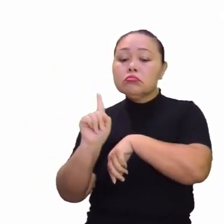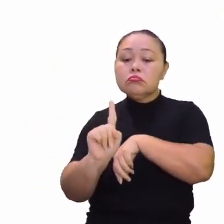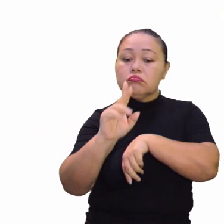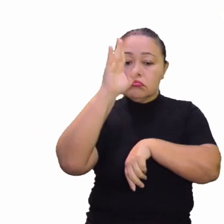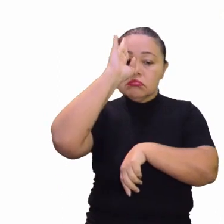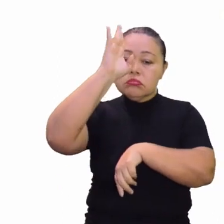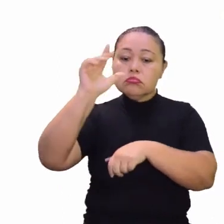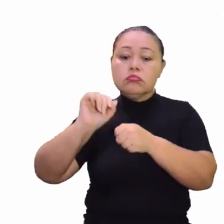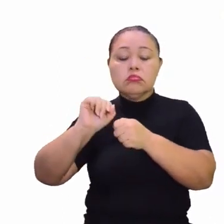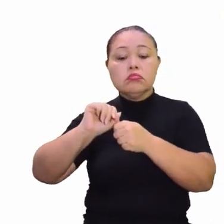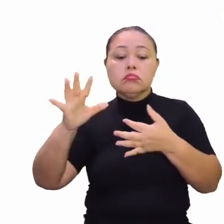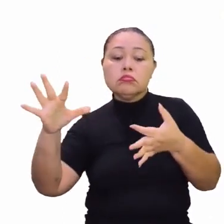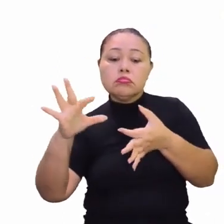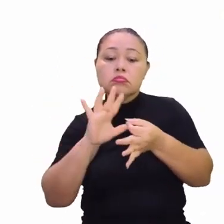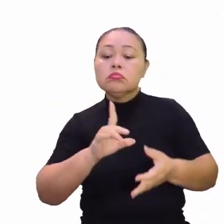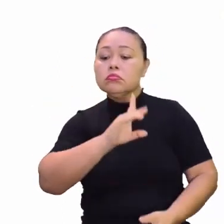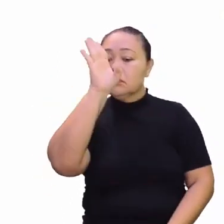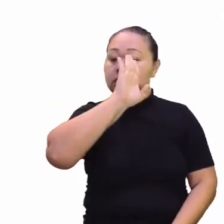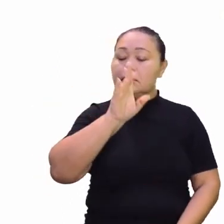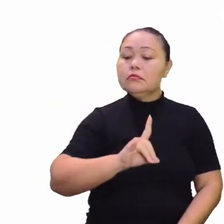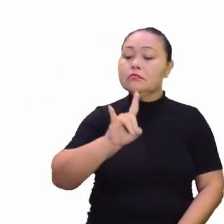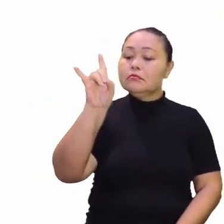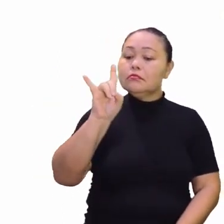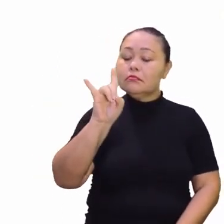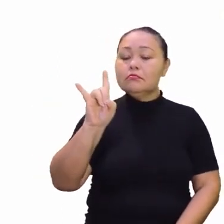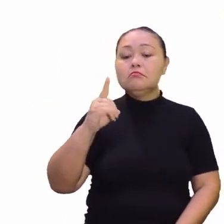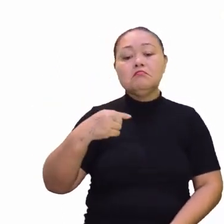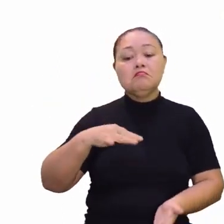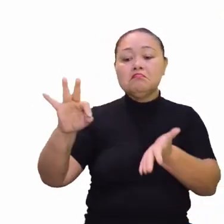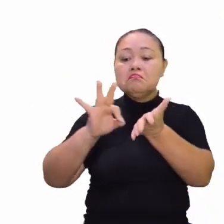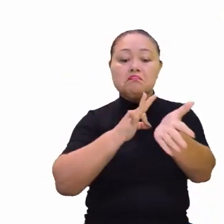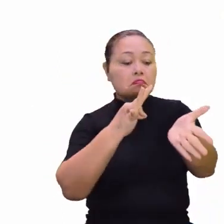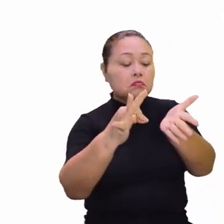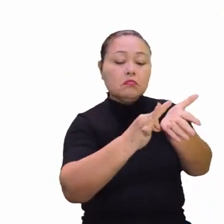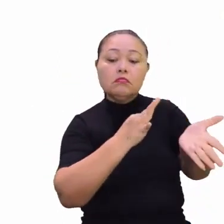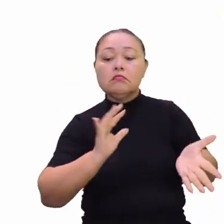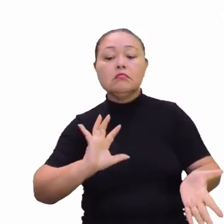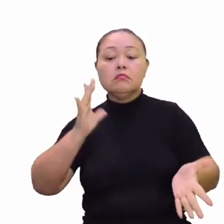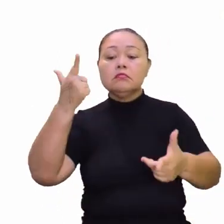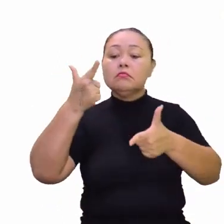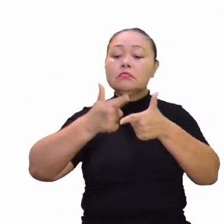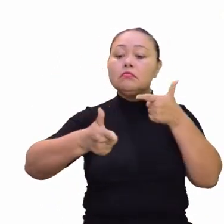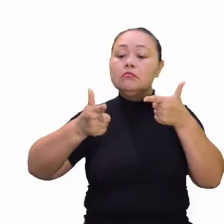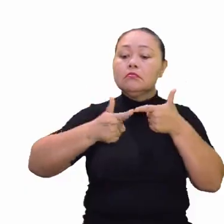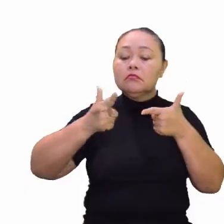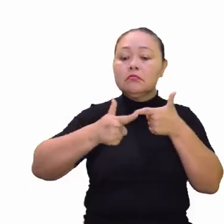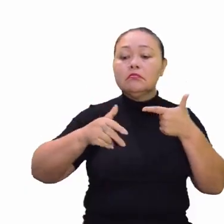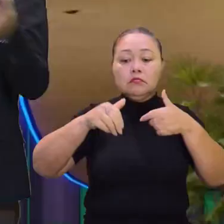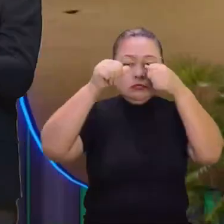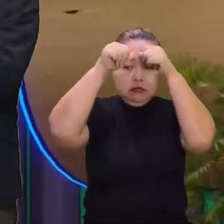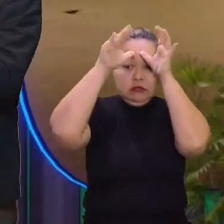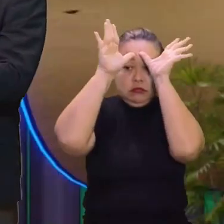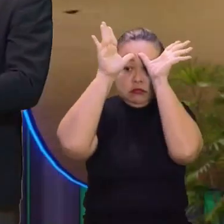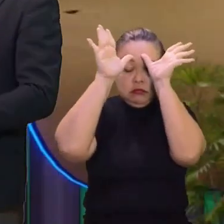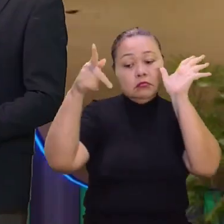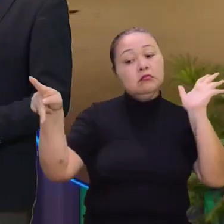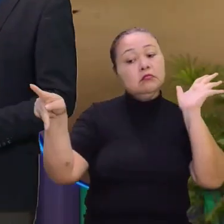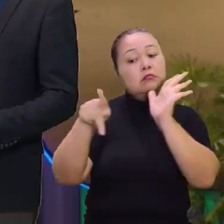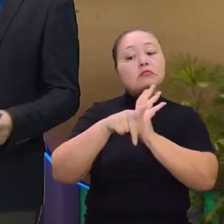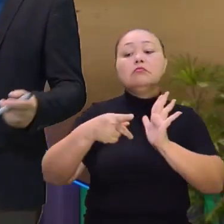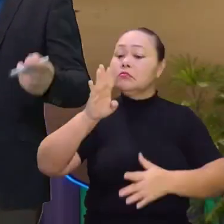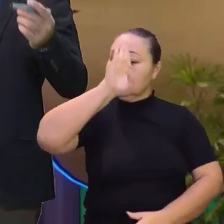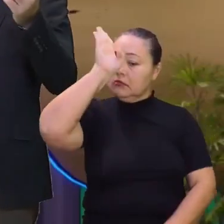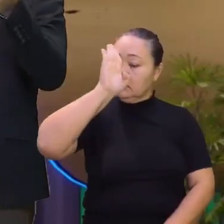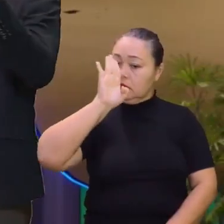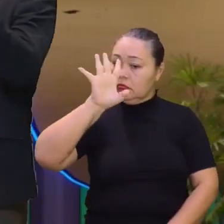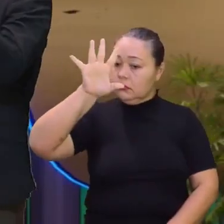envolveu Brasil e Bolívia, Rogério. É isso aí. E aí solucionou esse problema. O Acre se tornou